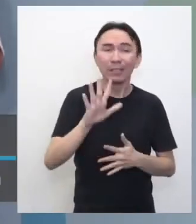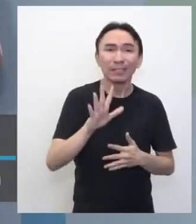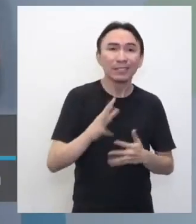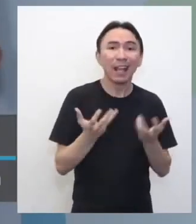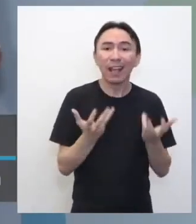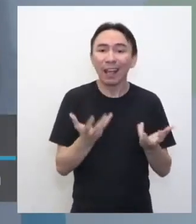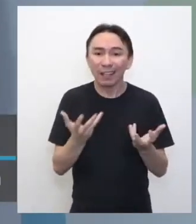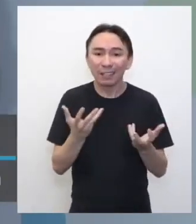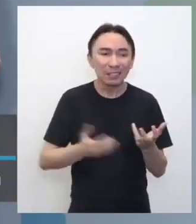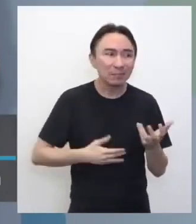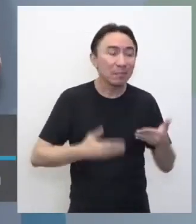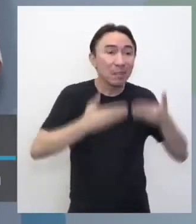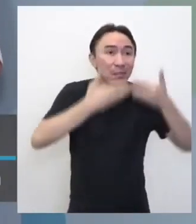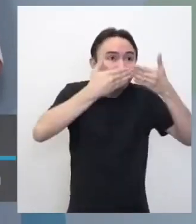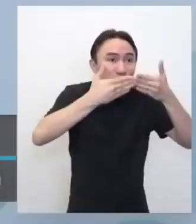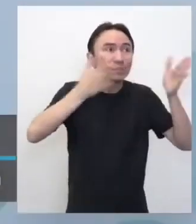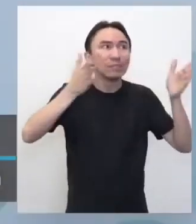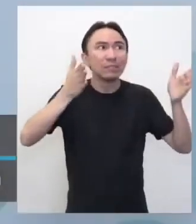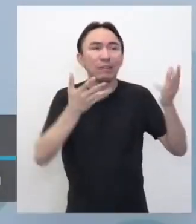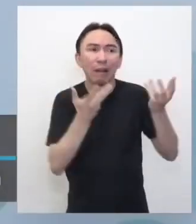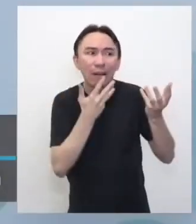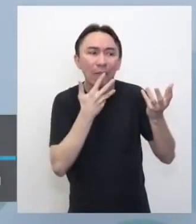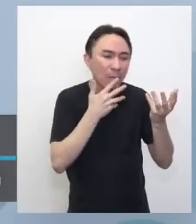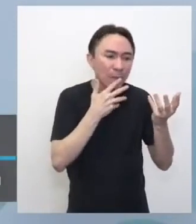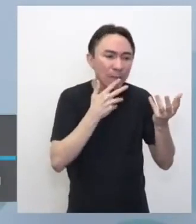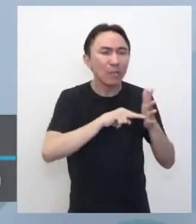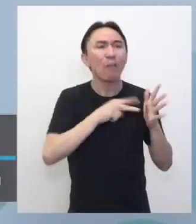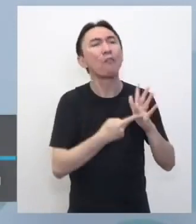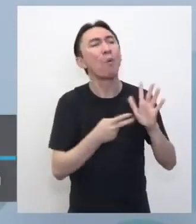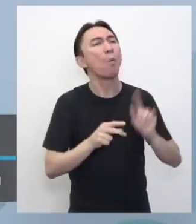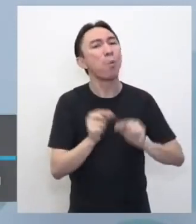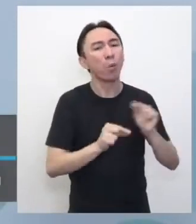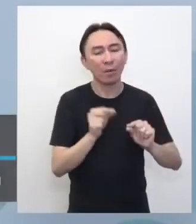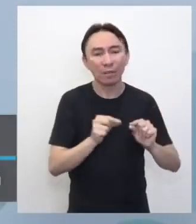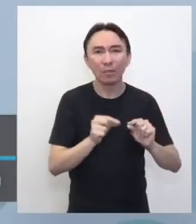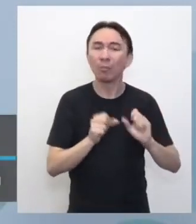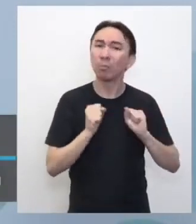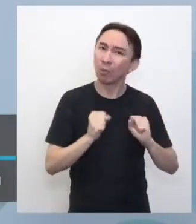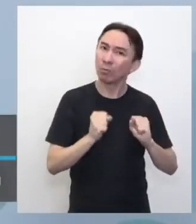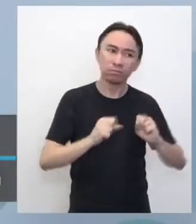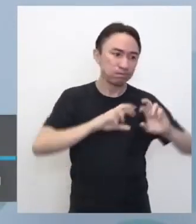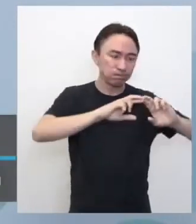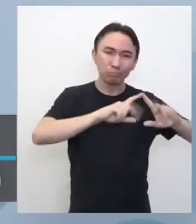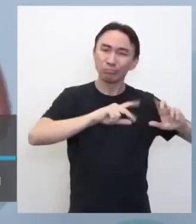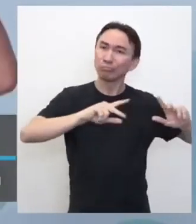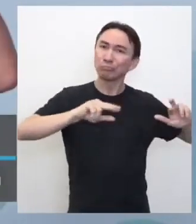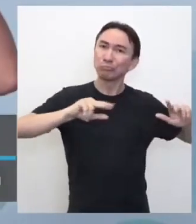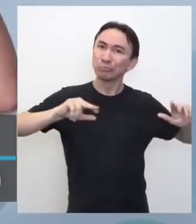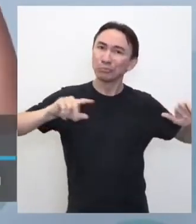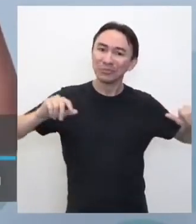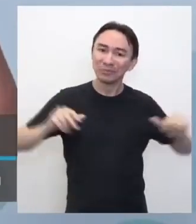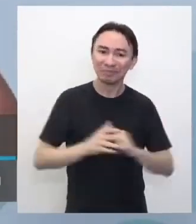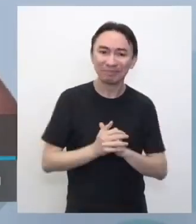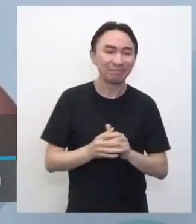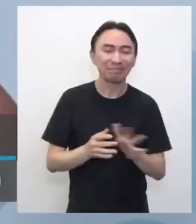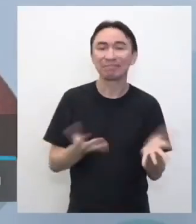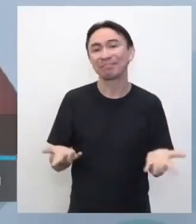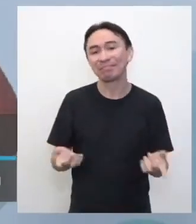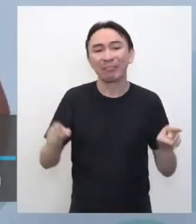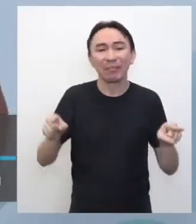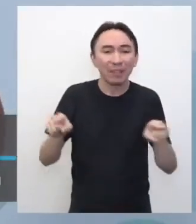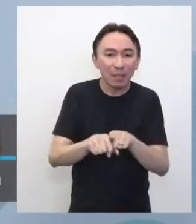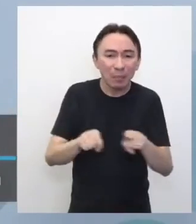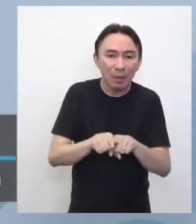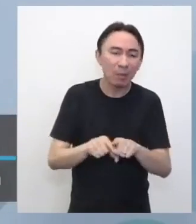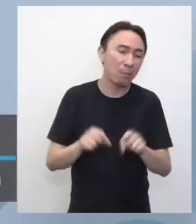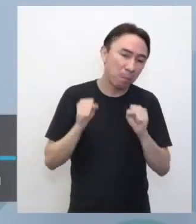sempre abre margem para a interpretação. E as possibilidades são inúmeras, né, professor Mauro? Você trata ali da linguagem subjetiva e você pode até também